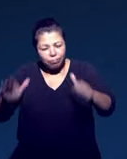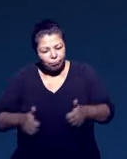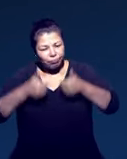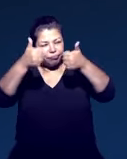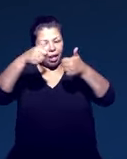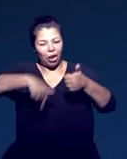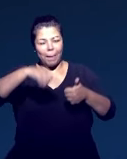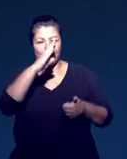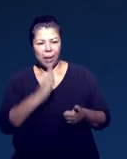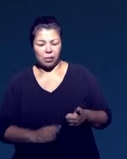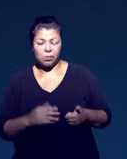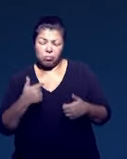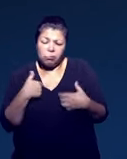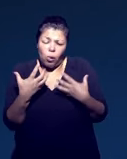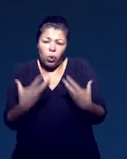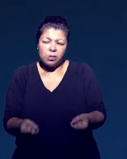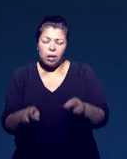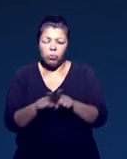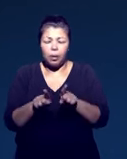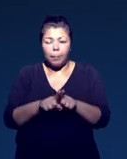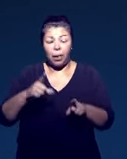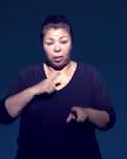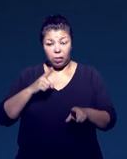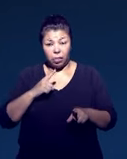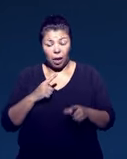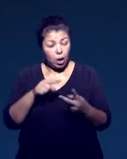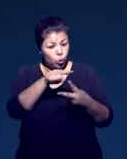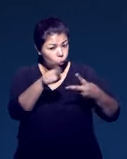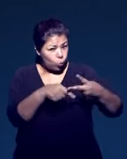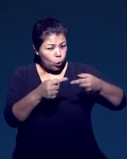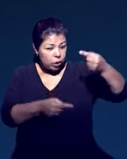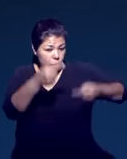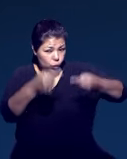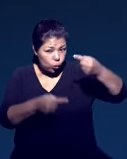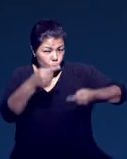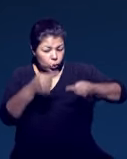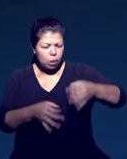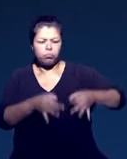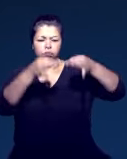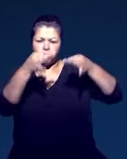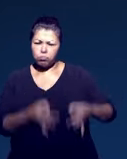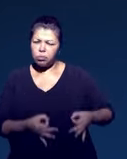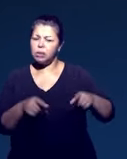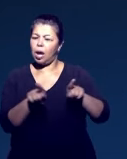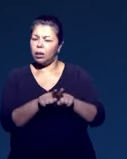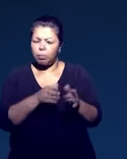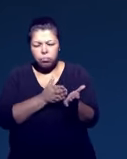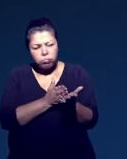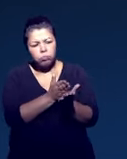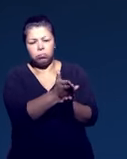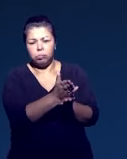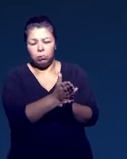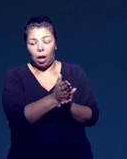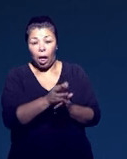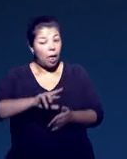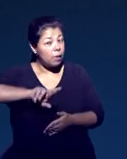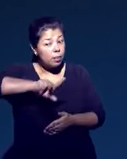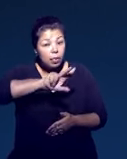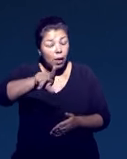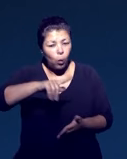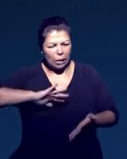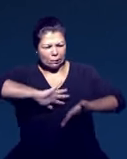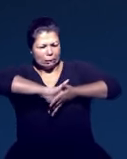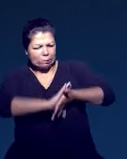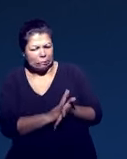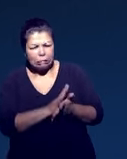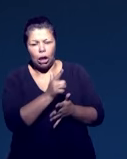considero que são duas discussões absolutamente honestas propositivas que não ensejam nenhum tipo de enfrentamento a